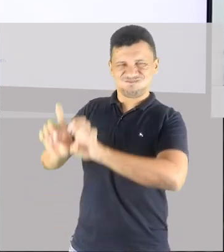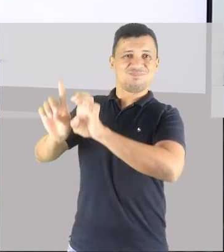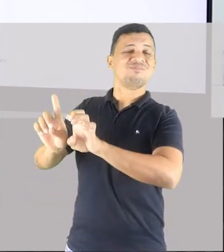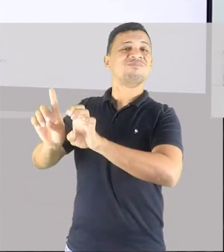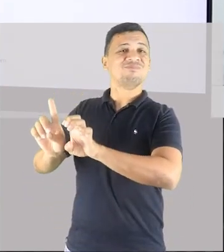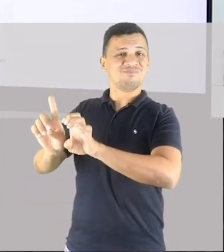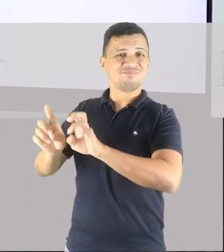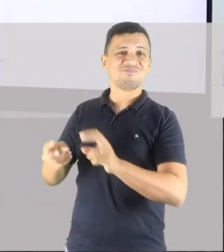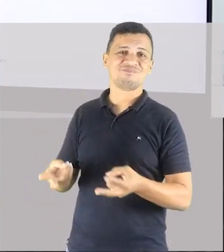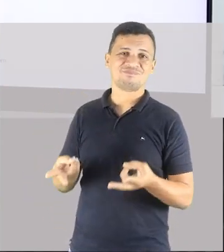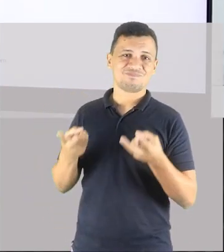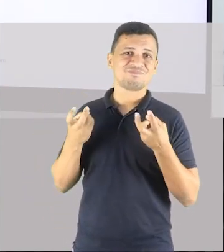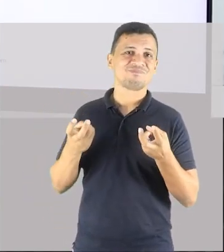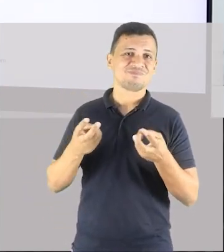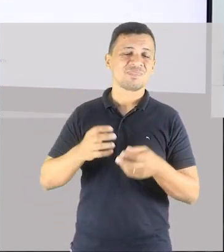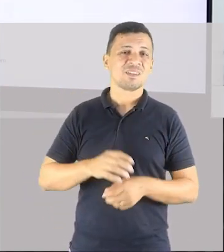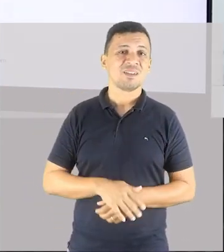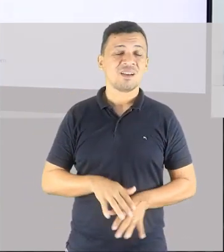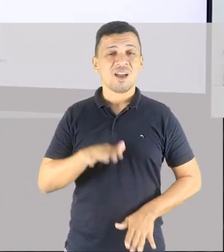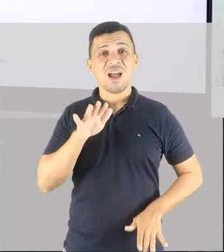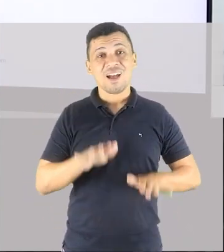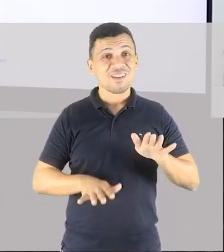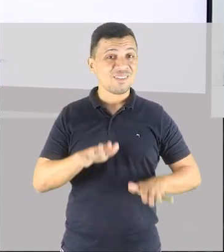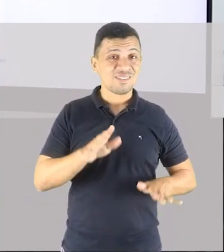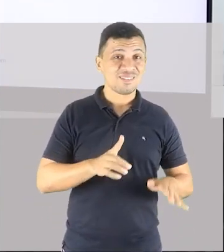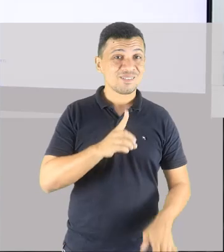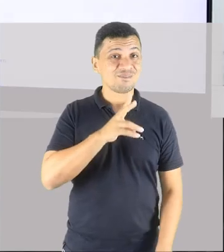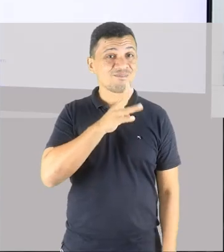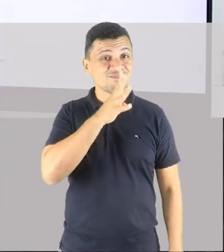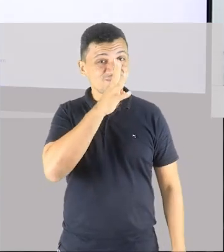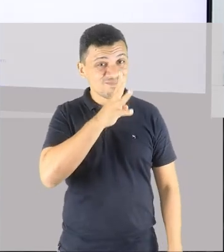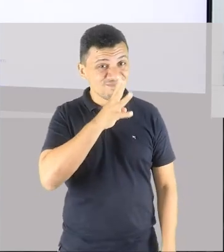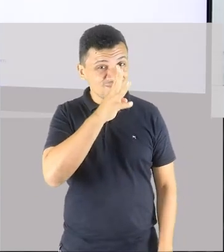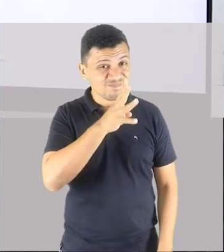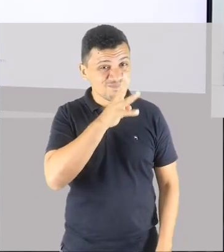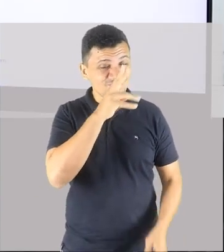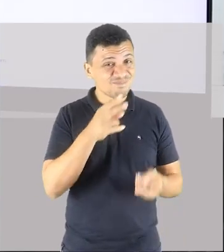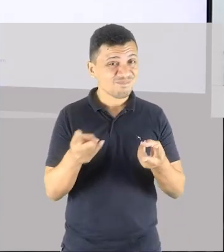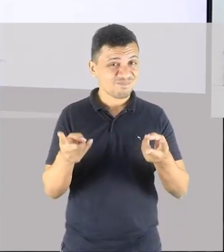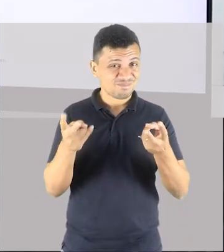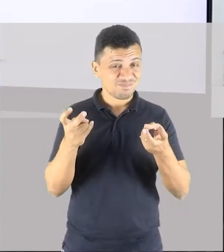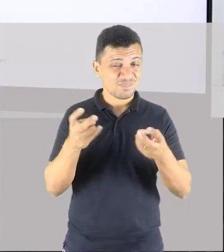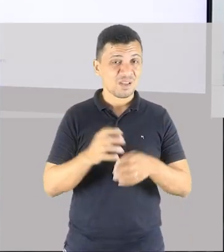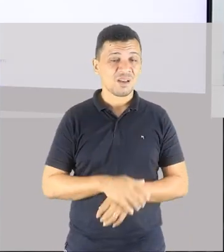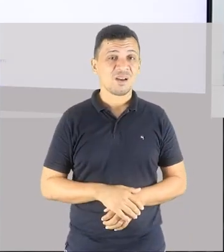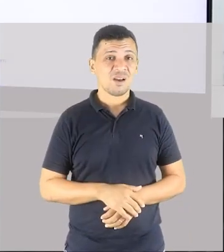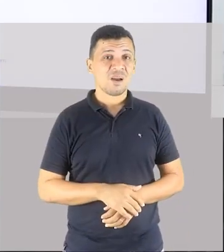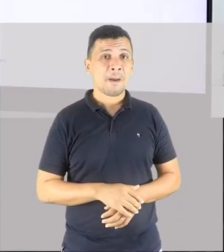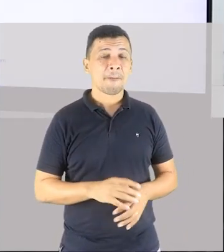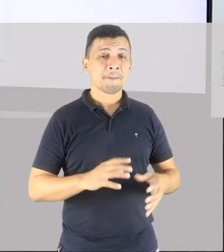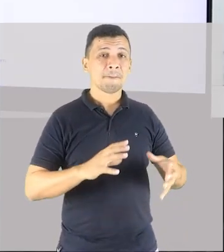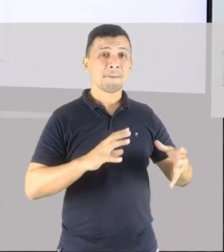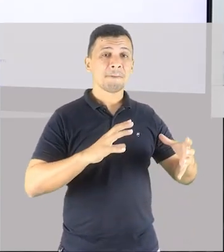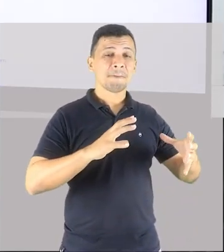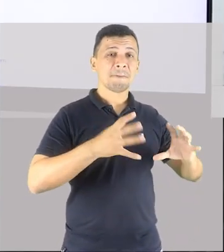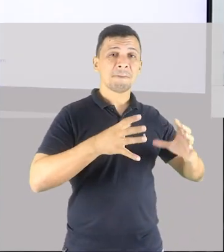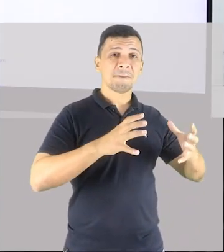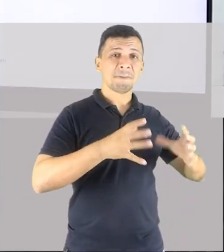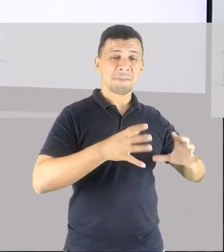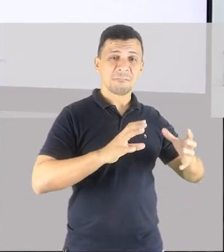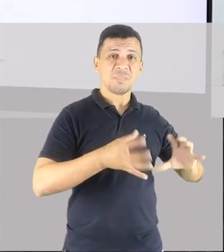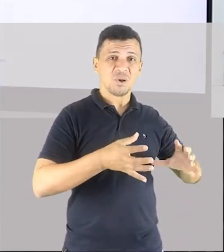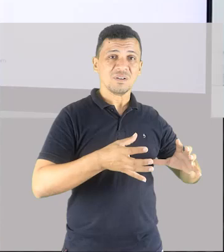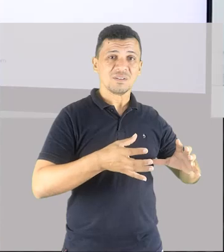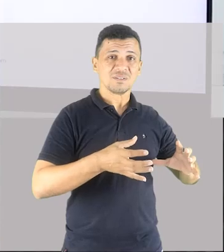maior. Eu gosto até de exagerar para ficar mais perceptível. Se pegar uma bola daquela de parque